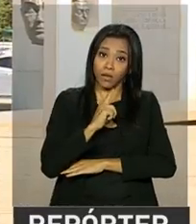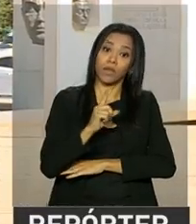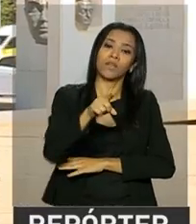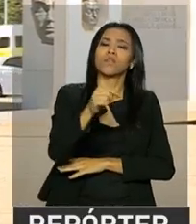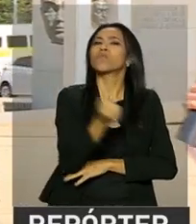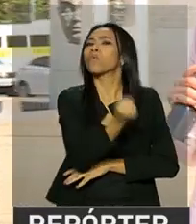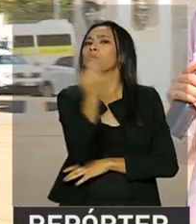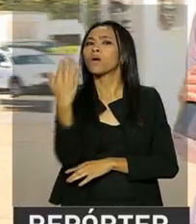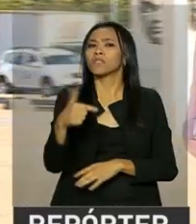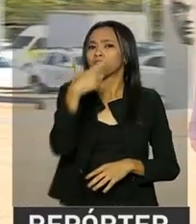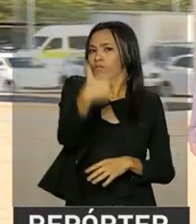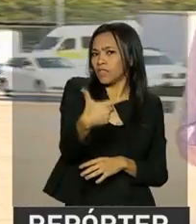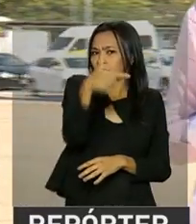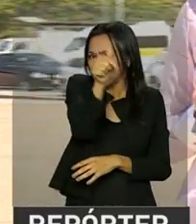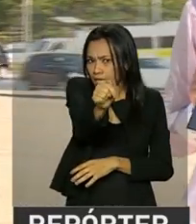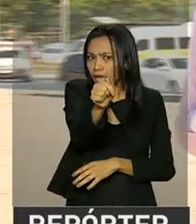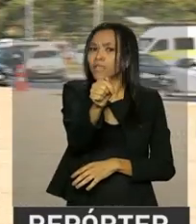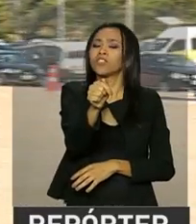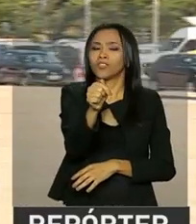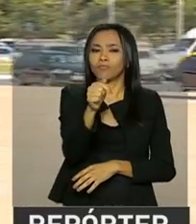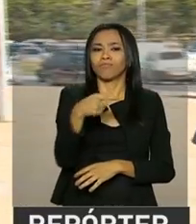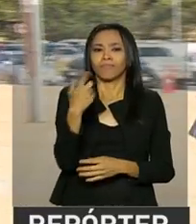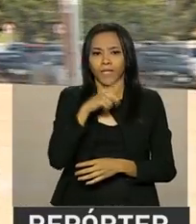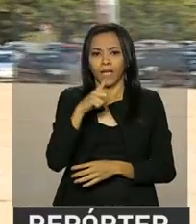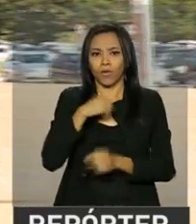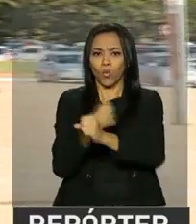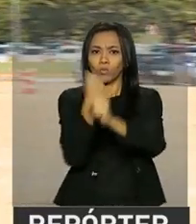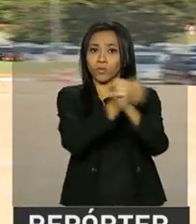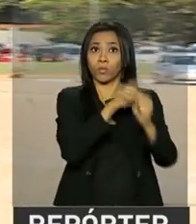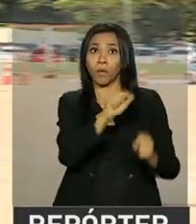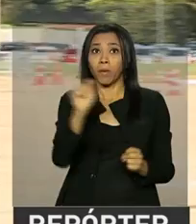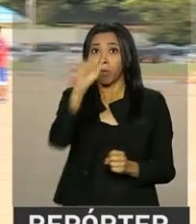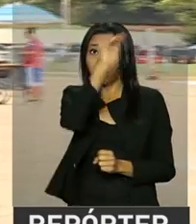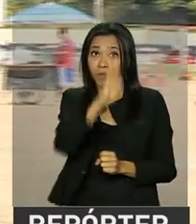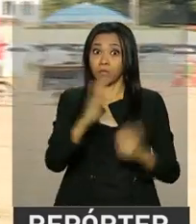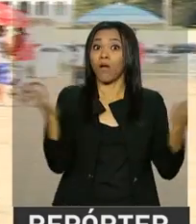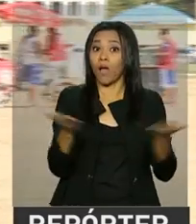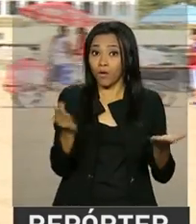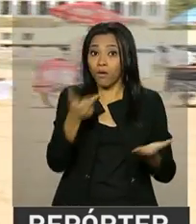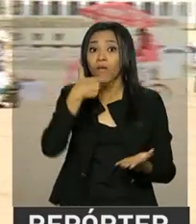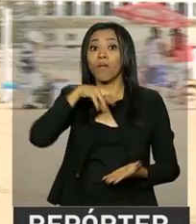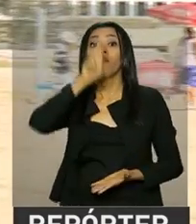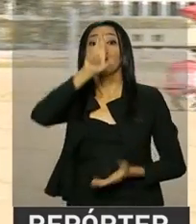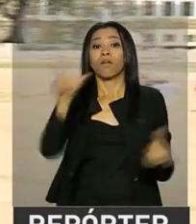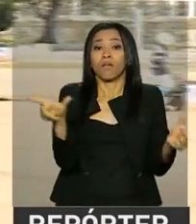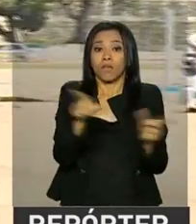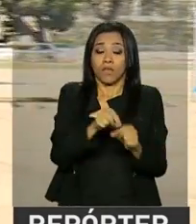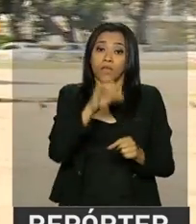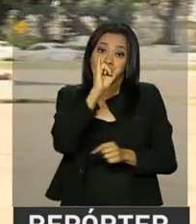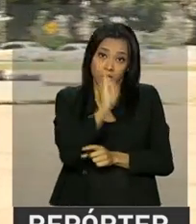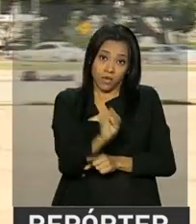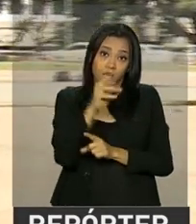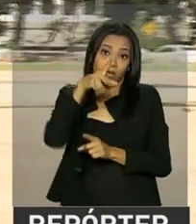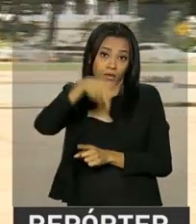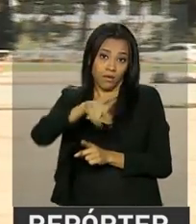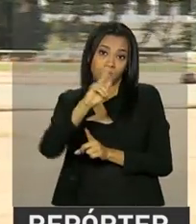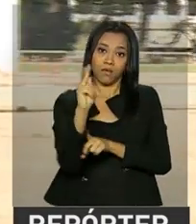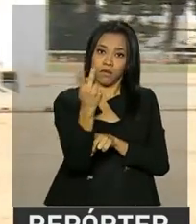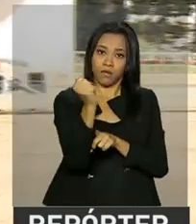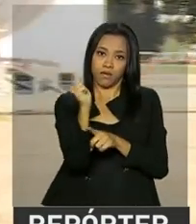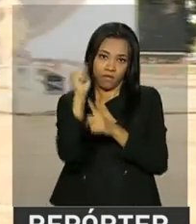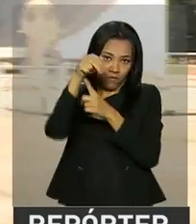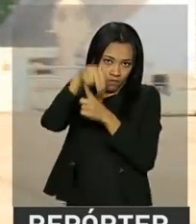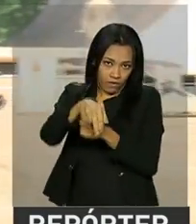27 projetos espalhados pelo país que agora passam a ser protegidos pelo instituto do patrimônio histórico e artístico nacional